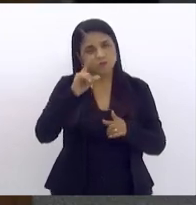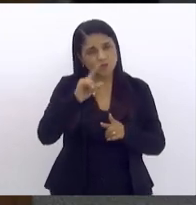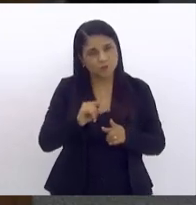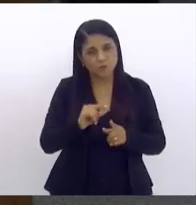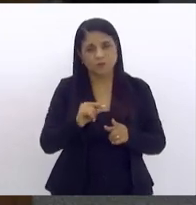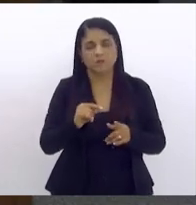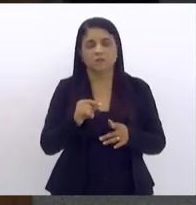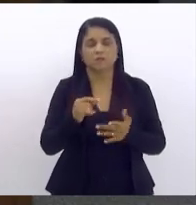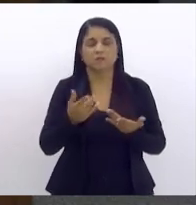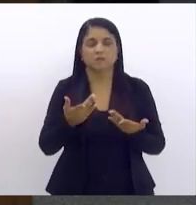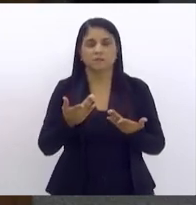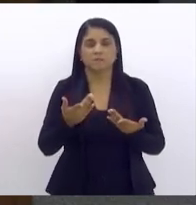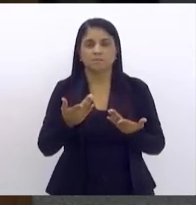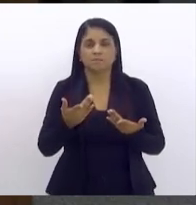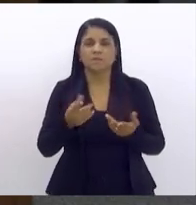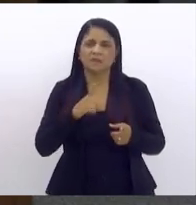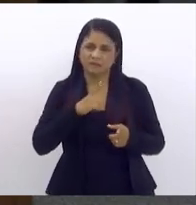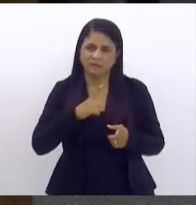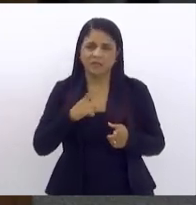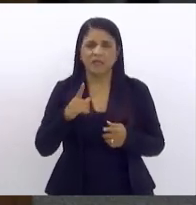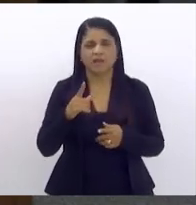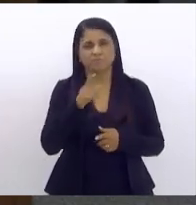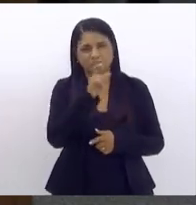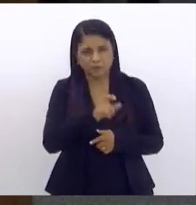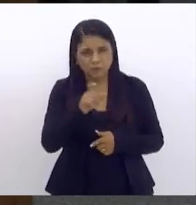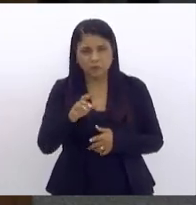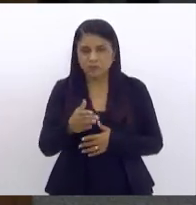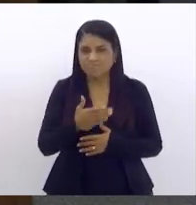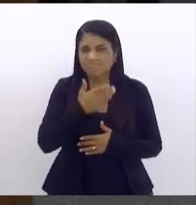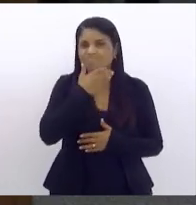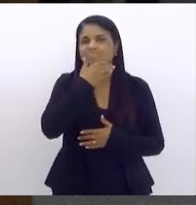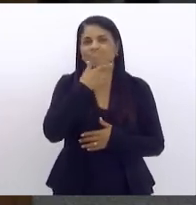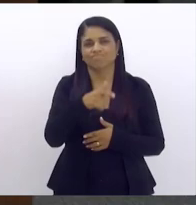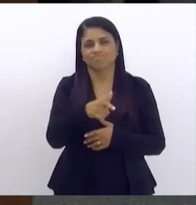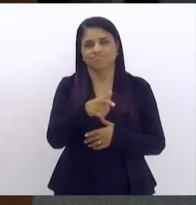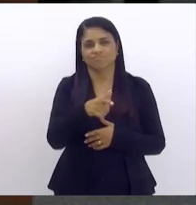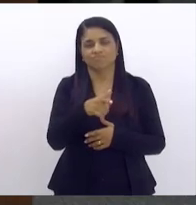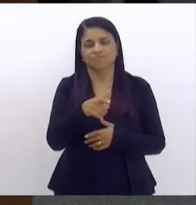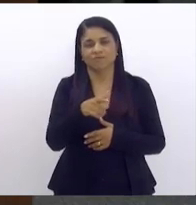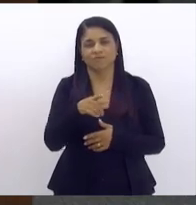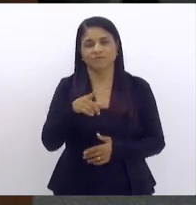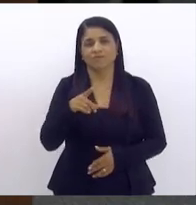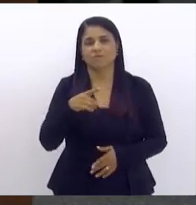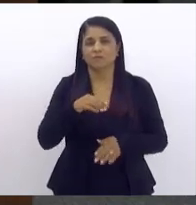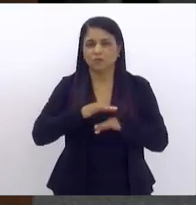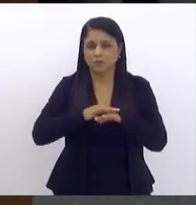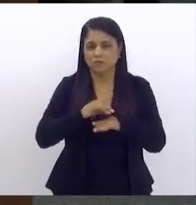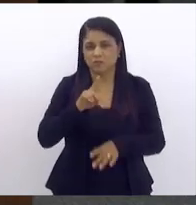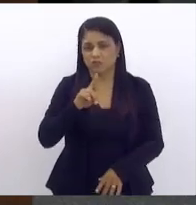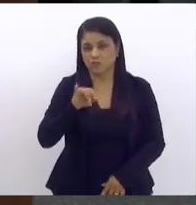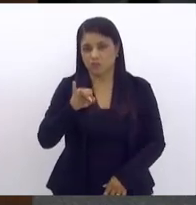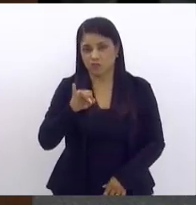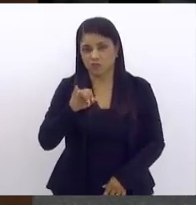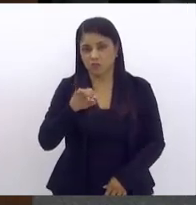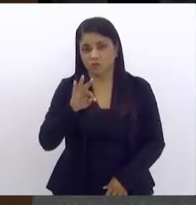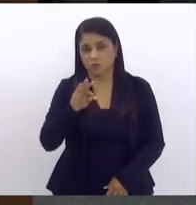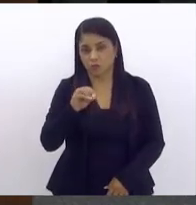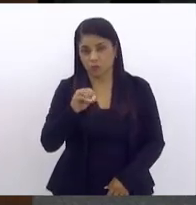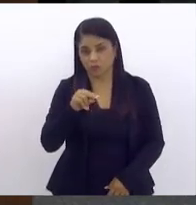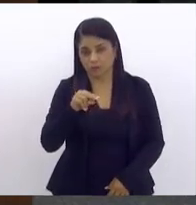que há casos mais graves em que o portador de distonia é impedido até de se locomover, porque